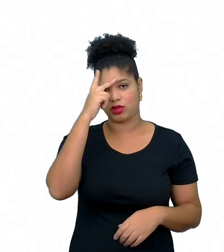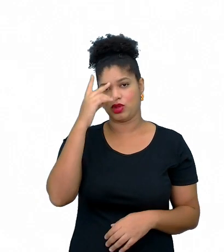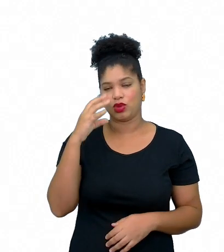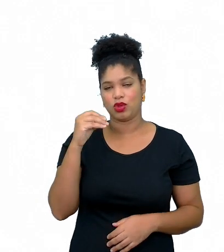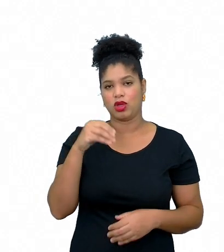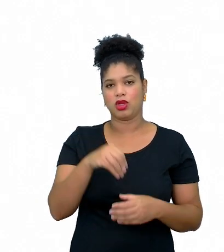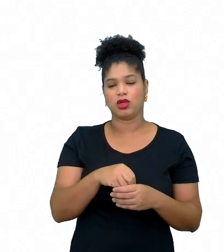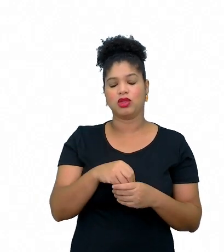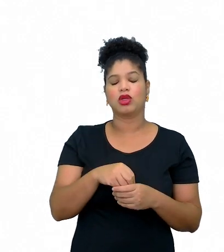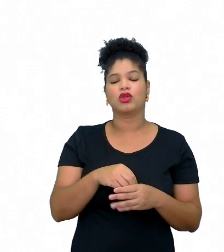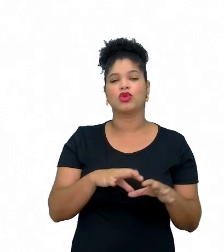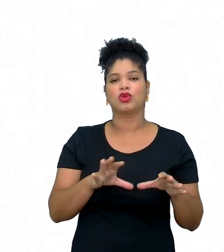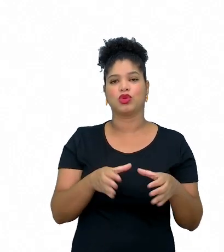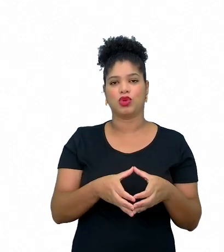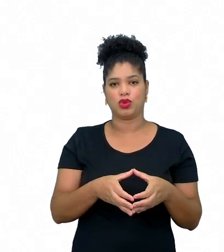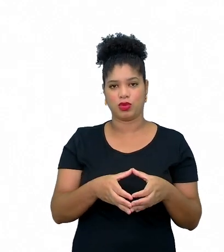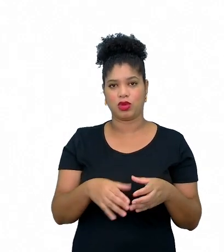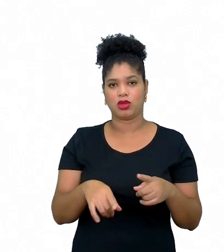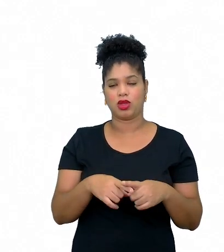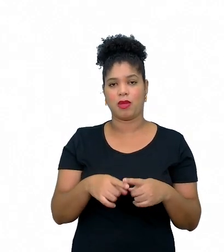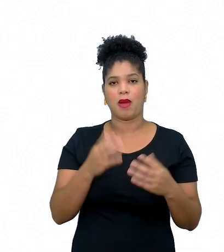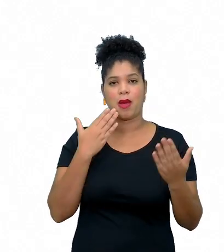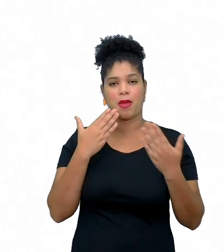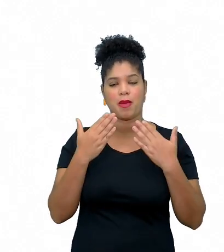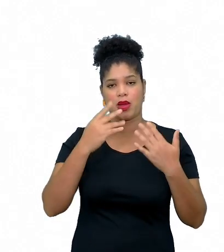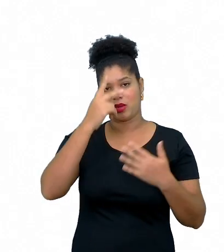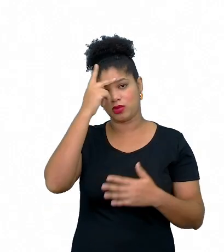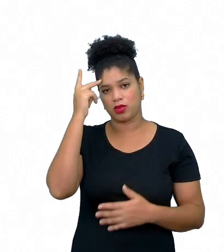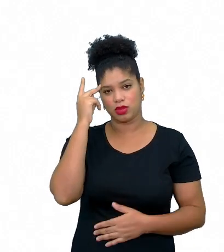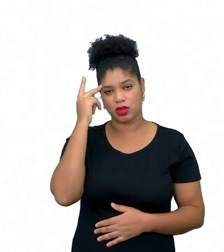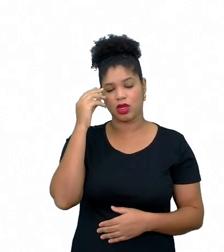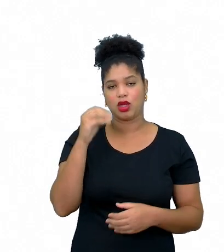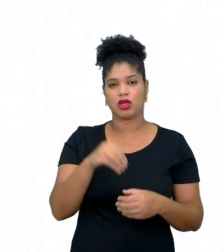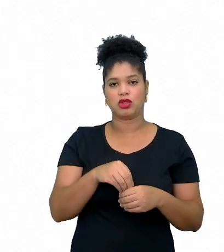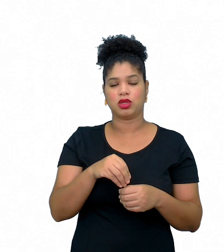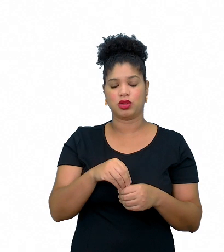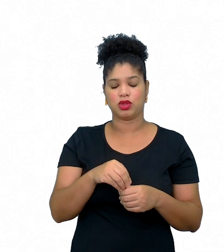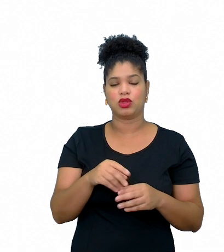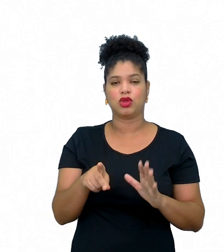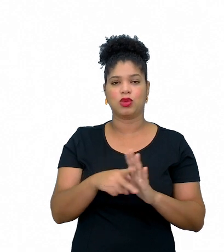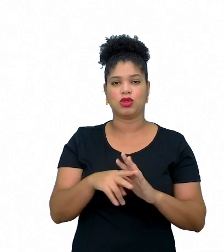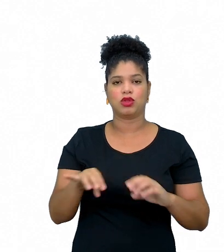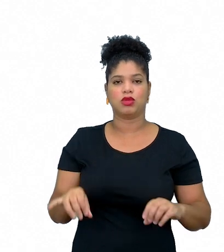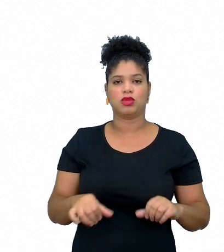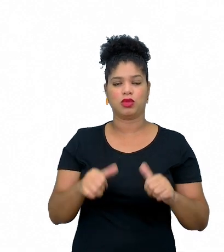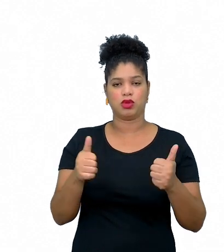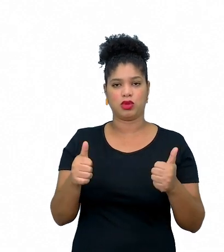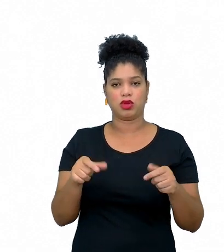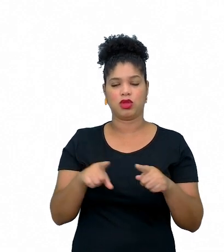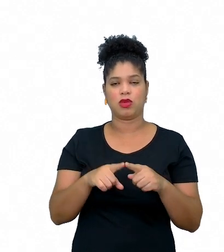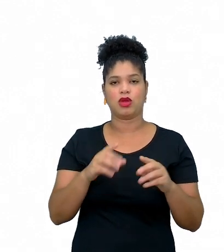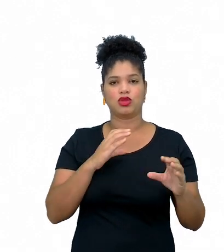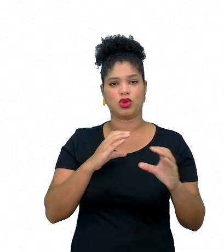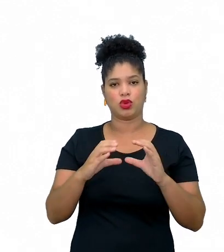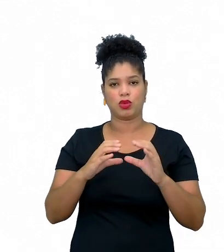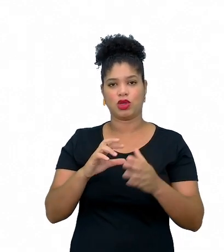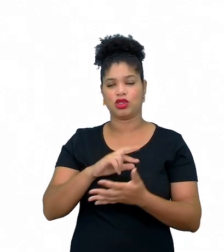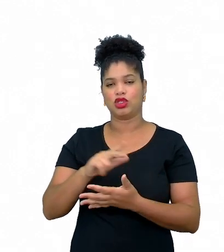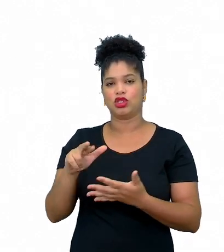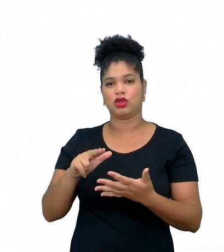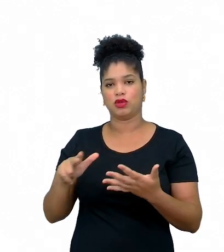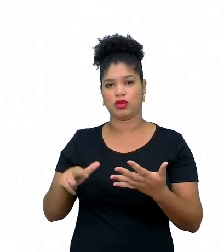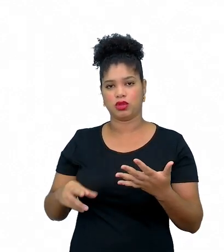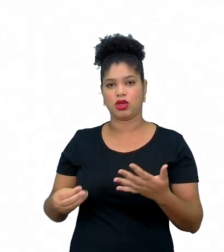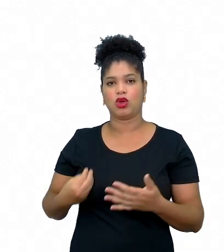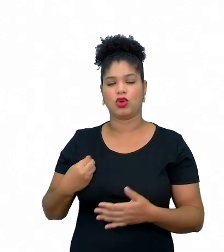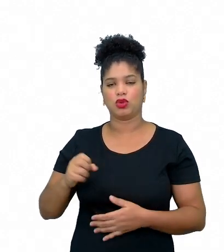dentro do próprio grupo, ele vai falar com as pessoas dentro da própria estação dele ali, e vai se comunicar com as diferentes